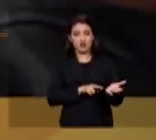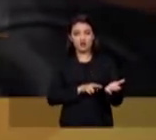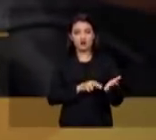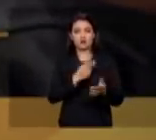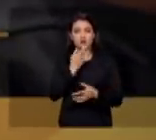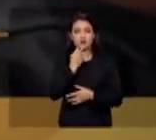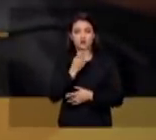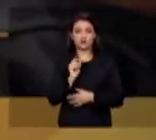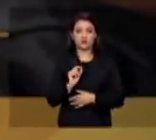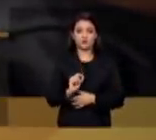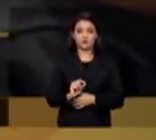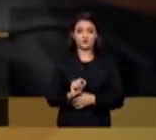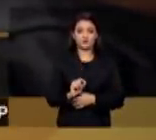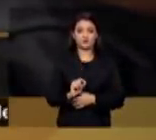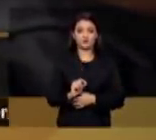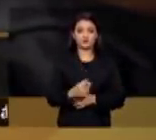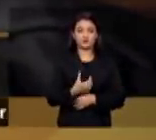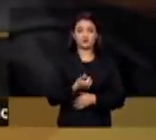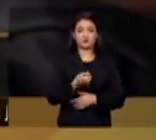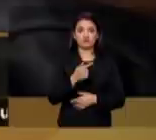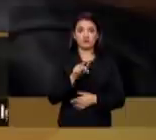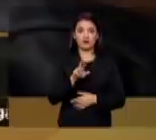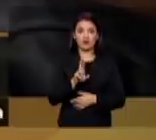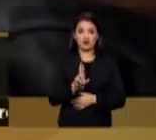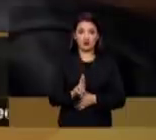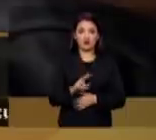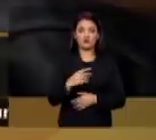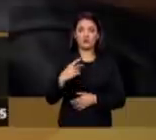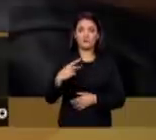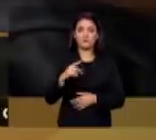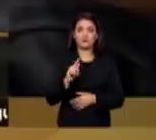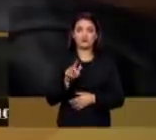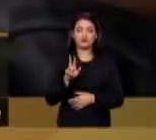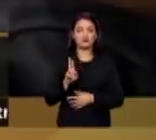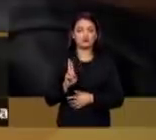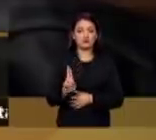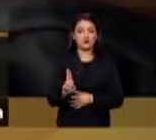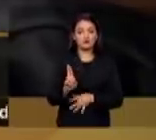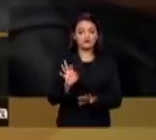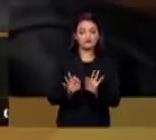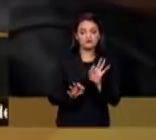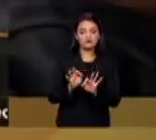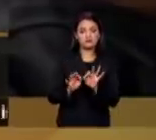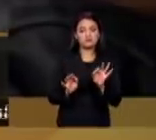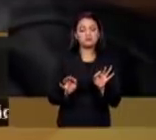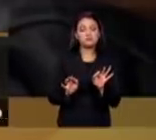julgar o agravo da Procuradoria-Geral da República.